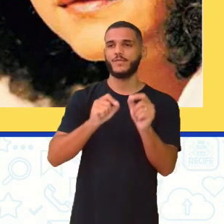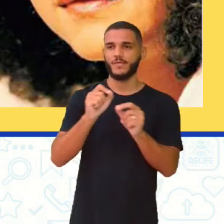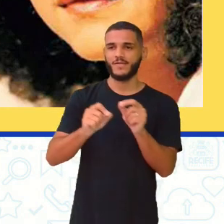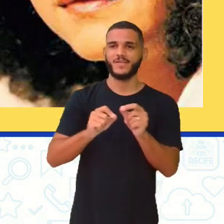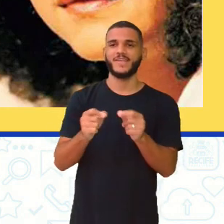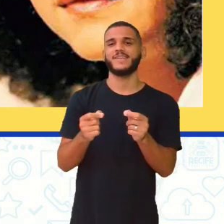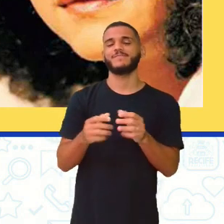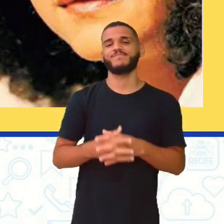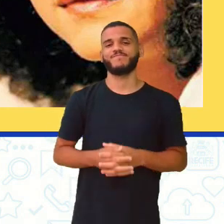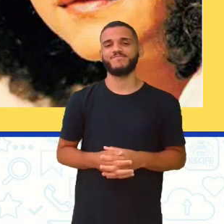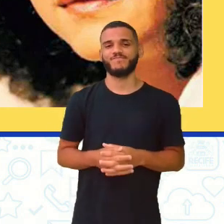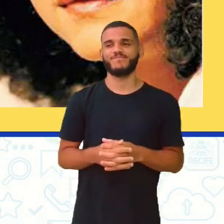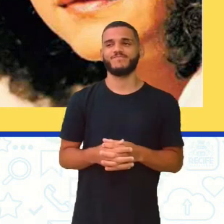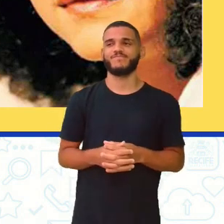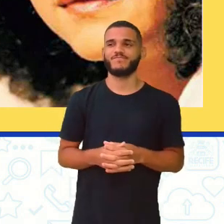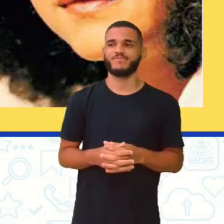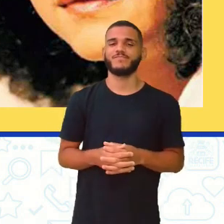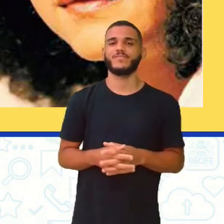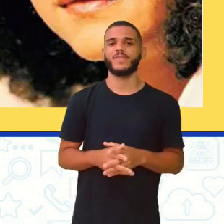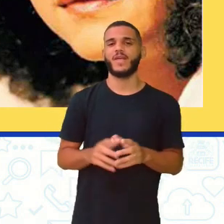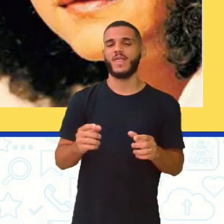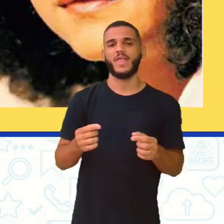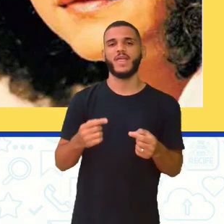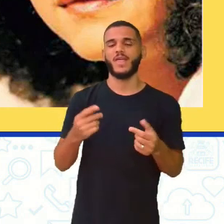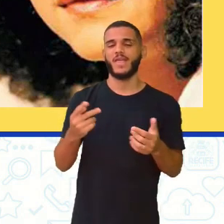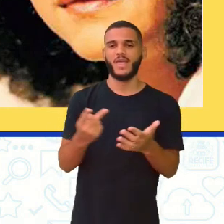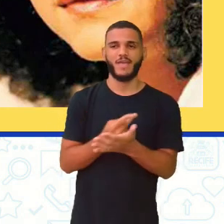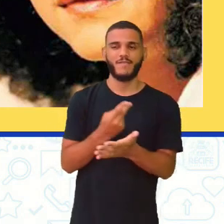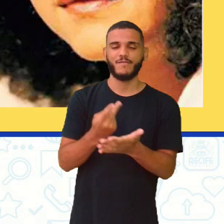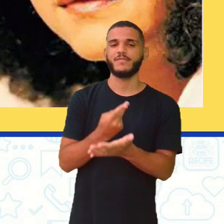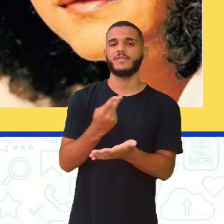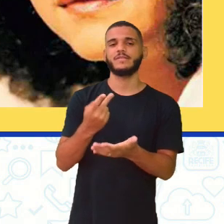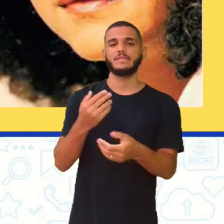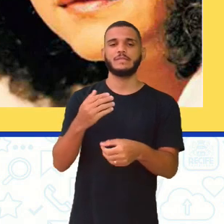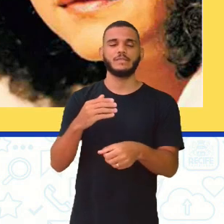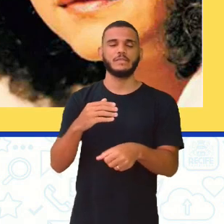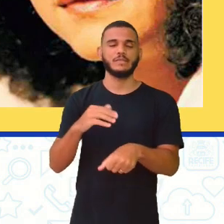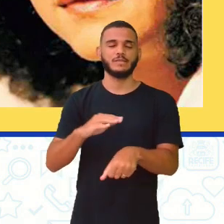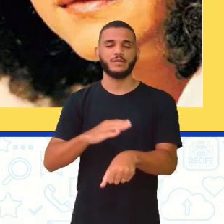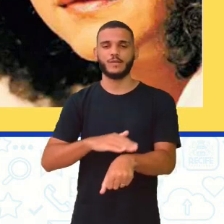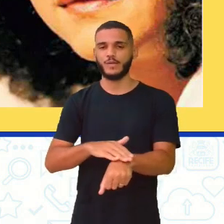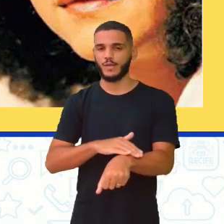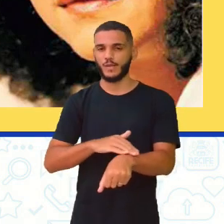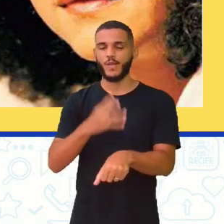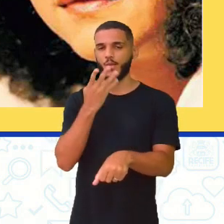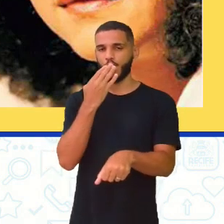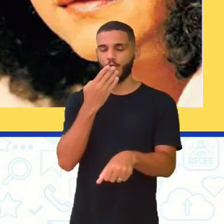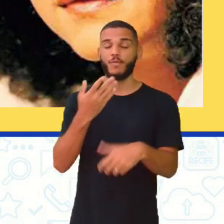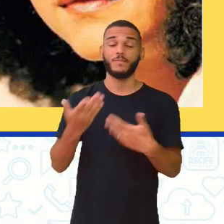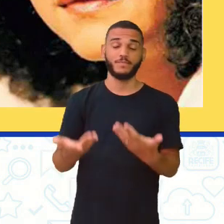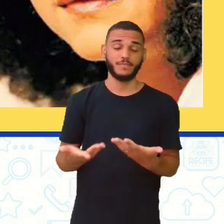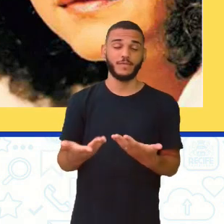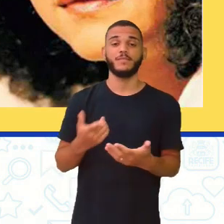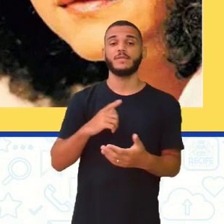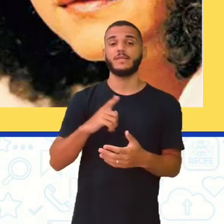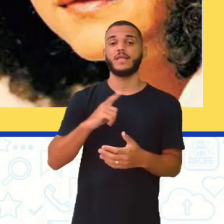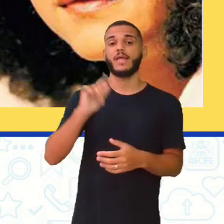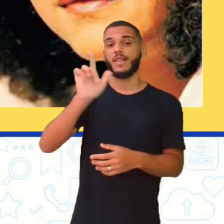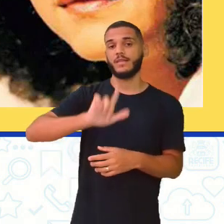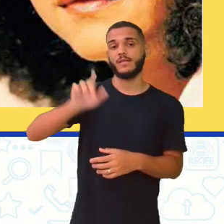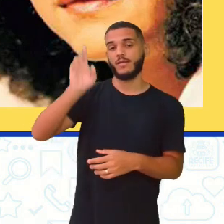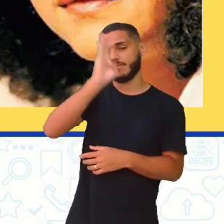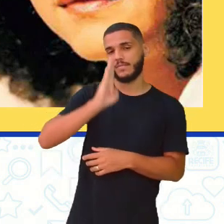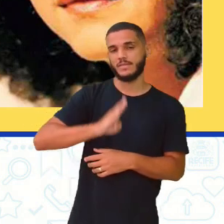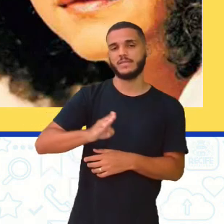para dar conta de tudo. Defeito de Cor. E aí, Um Defeito de Cor conquistou o prêmio de Casa de las Américas na categoria de literatura